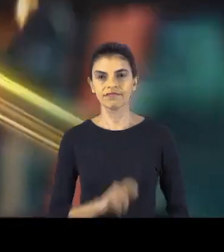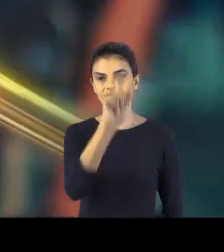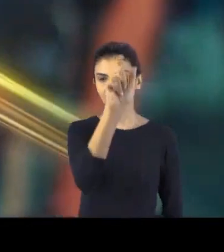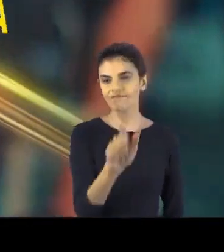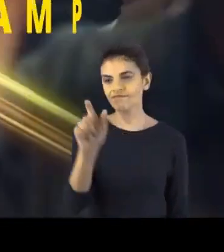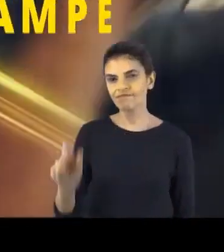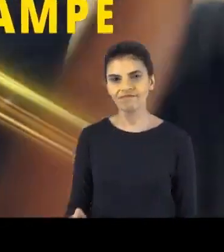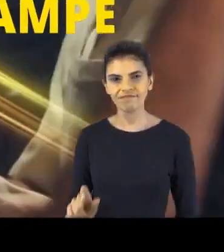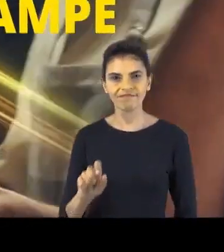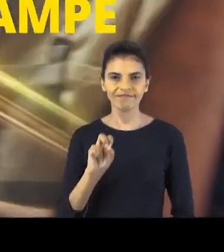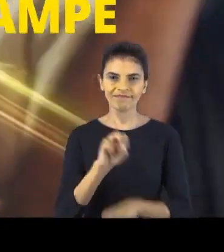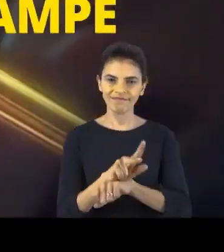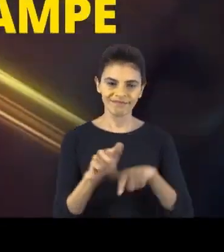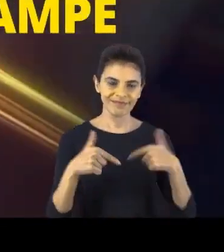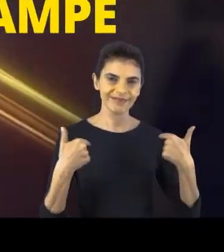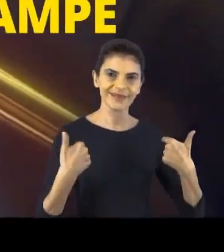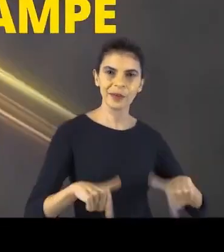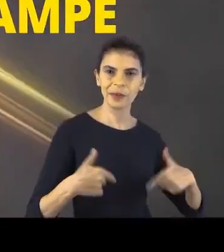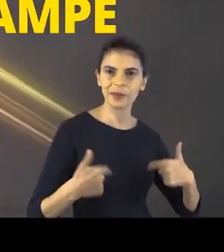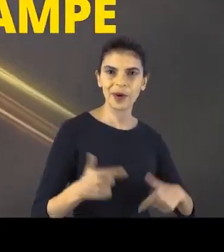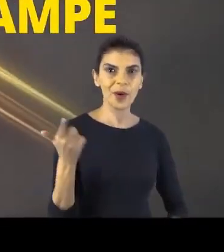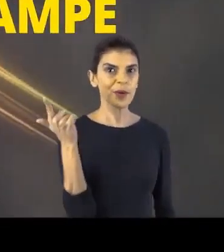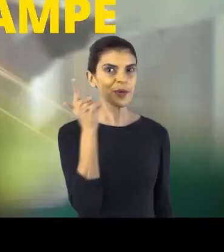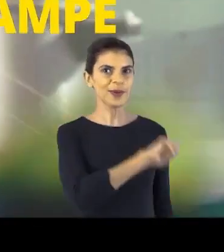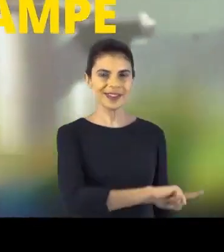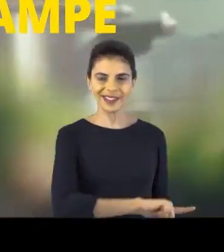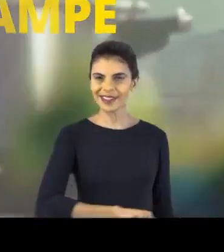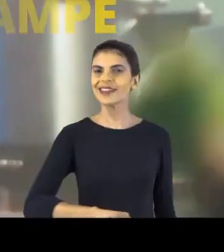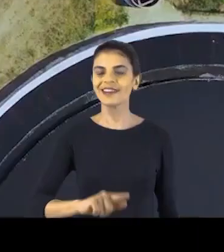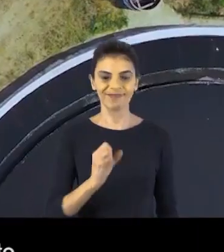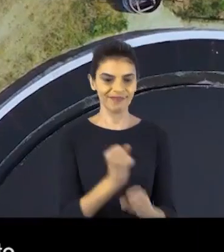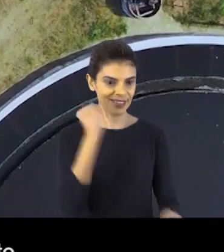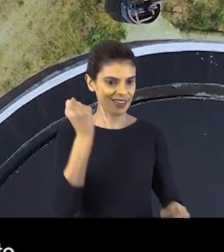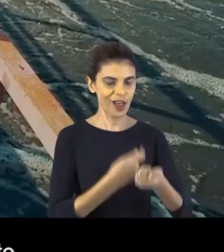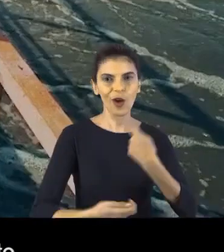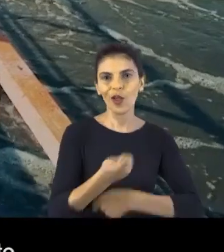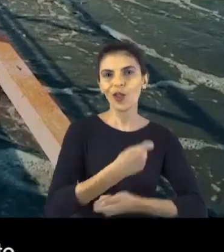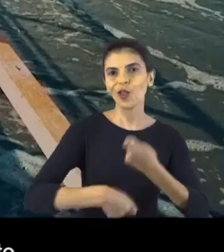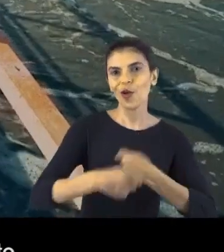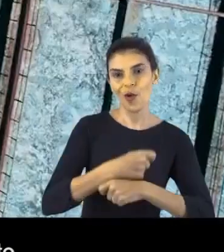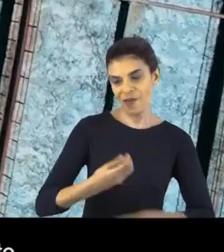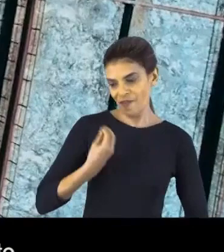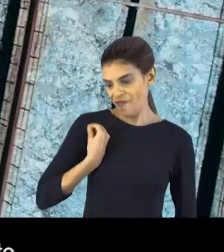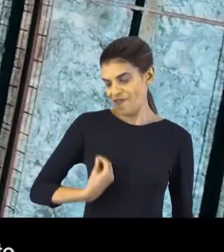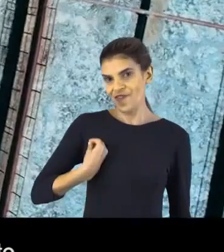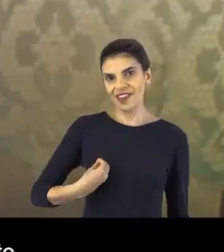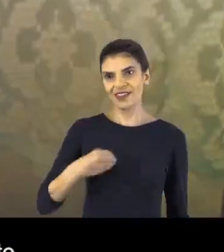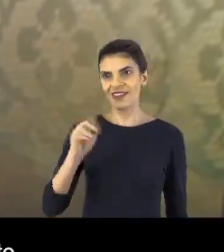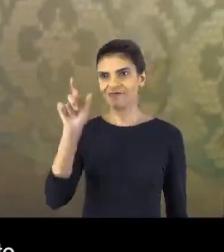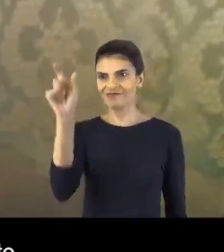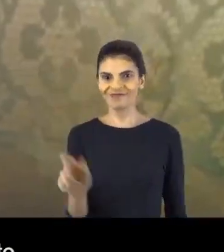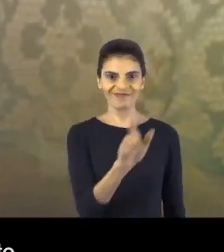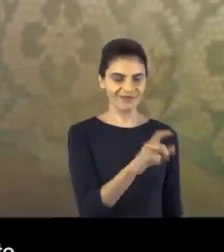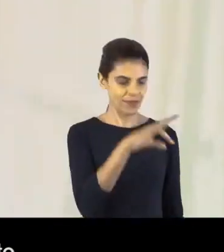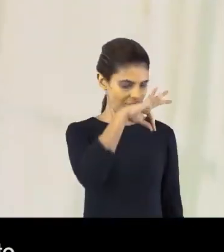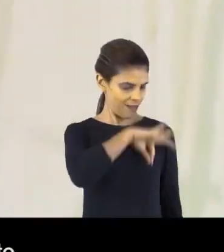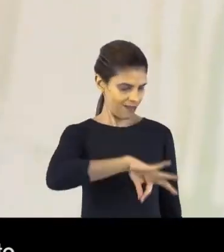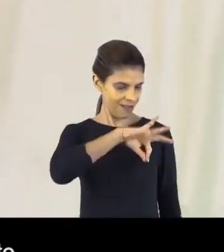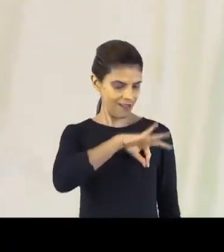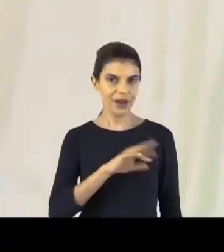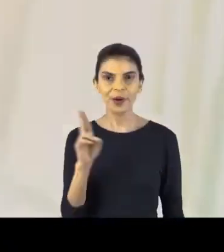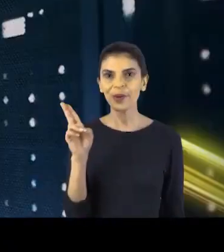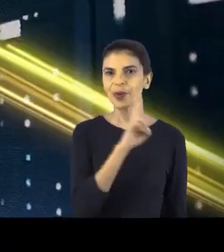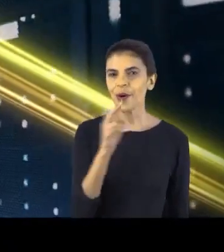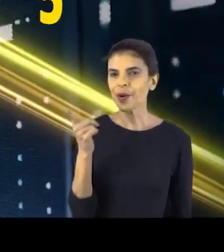Para promover o crescimento econômico e gerar empregos. Para levar melhores condições de vida para a população mais